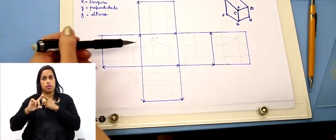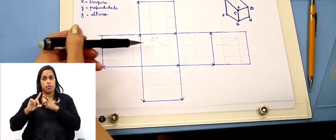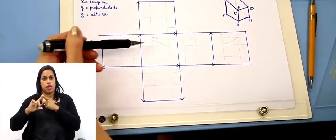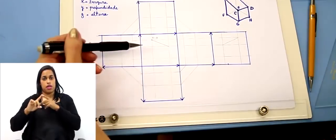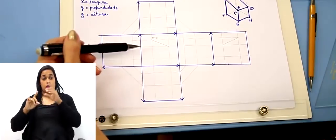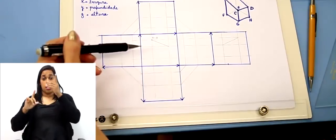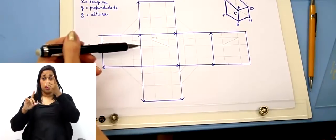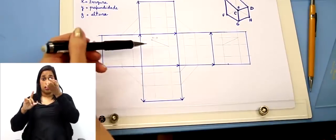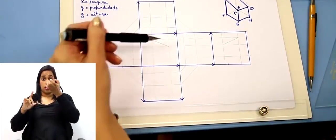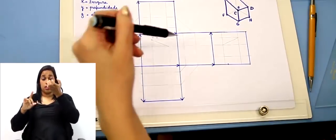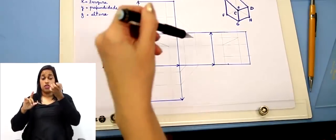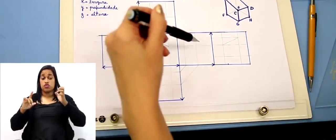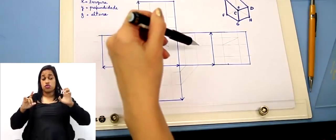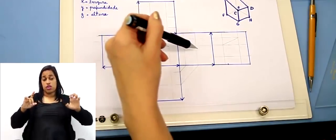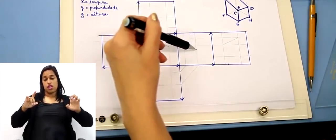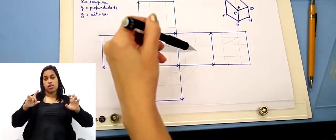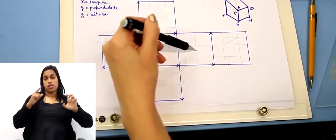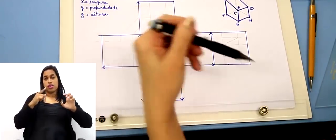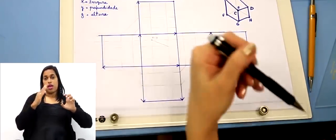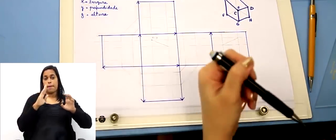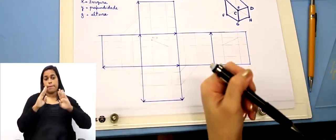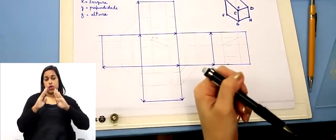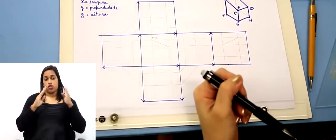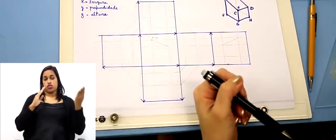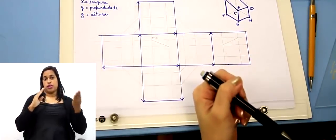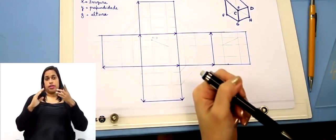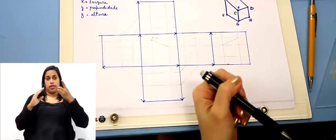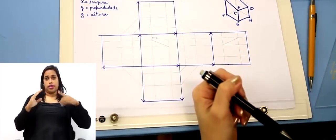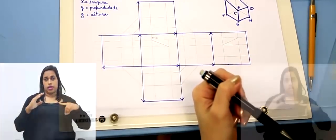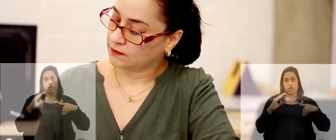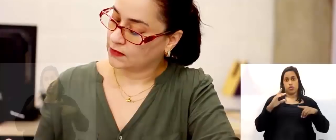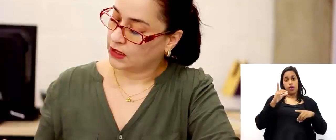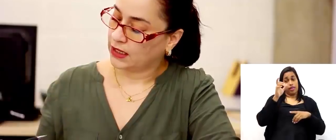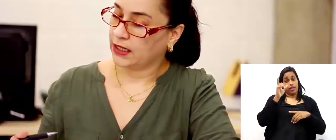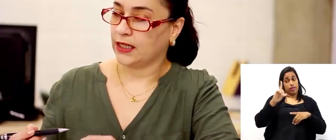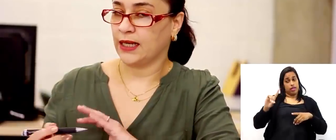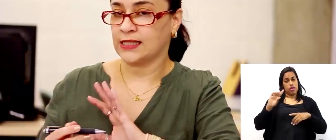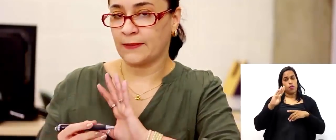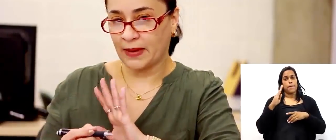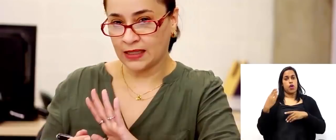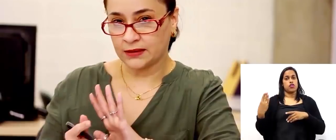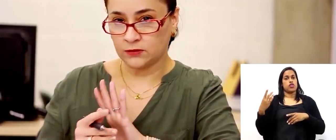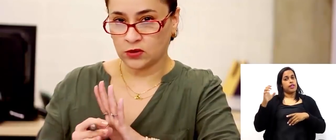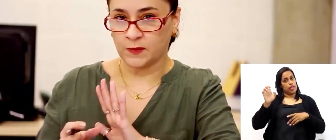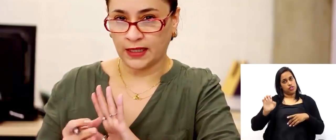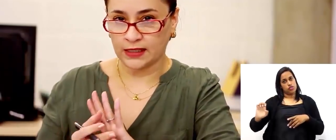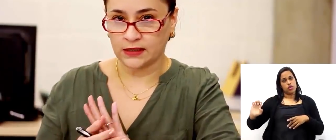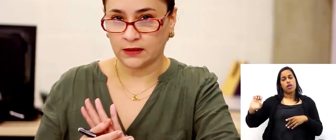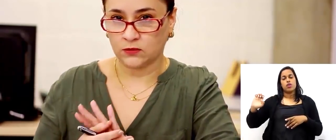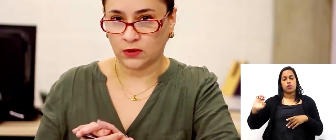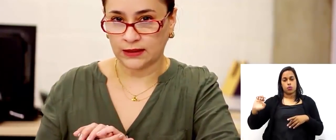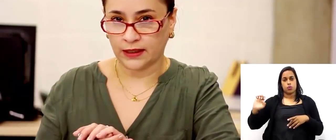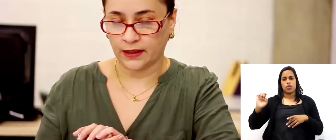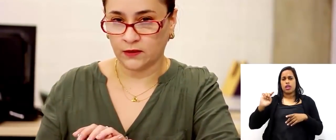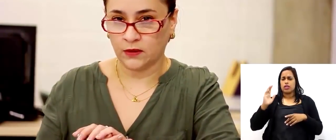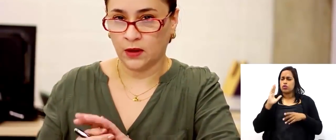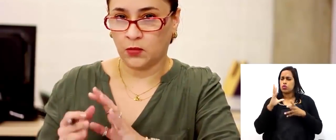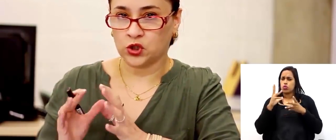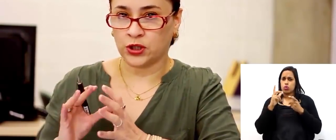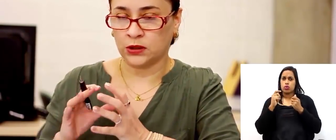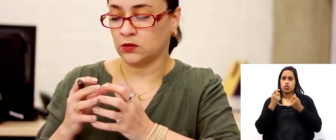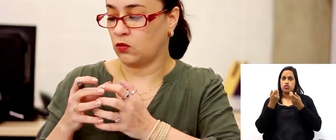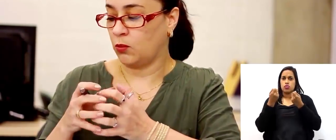a lateral esquerda, projetada no seu lado direito. Essa parte tem toda explicadinha no